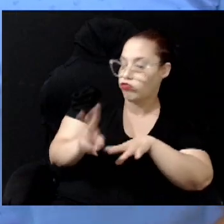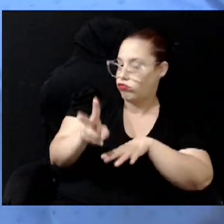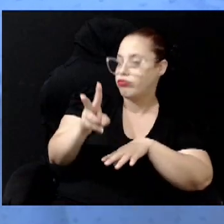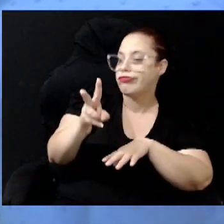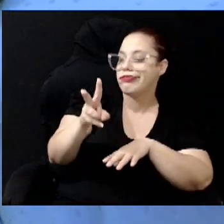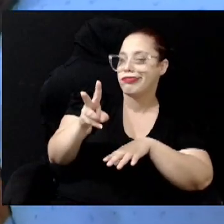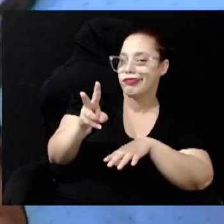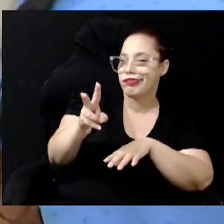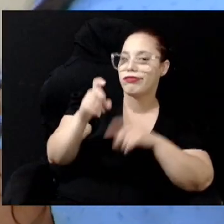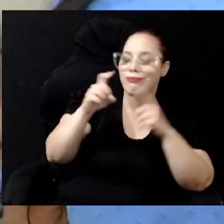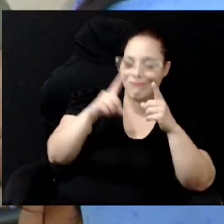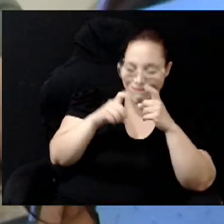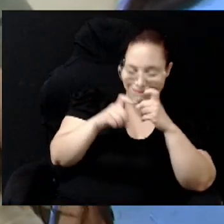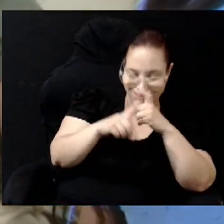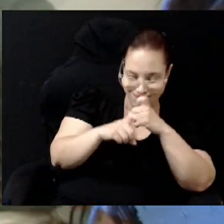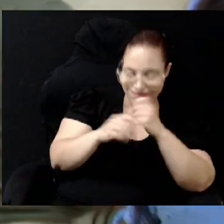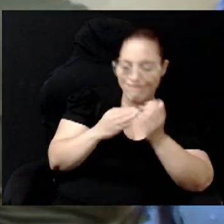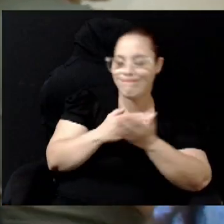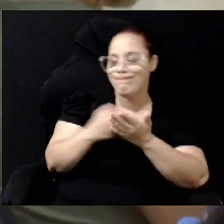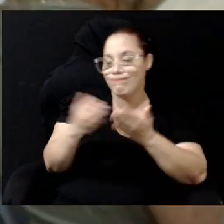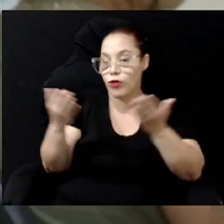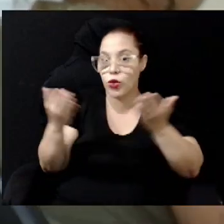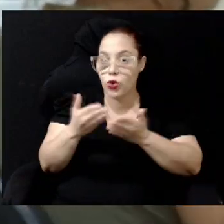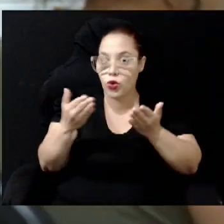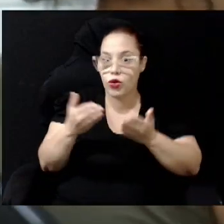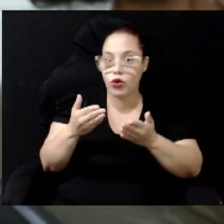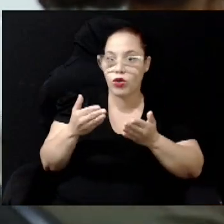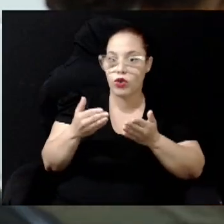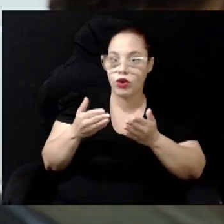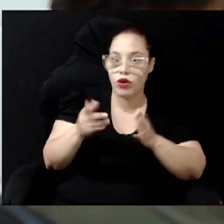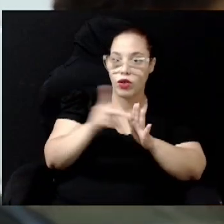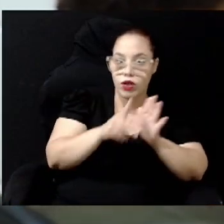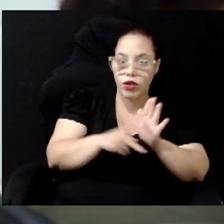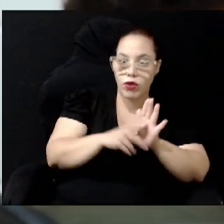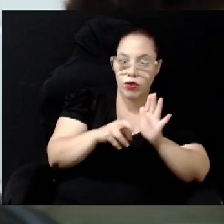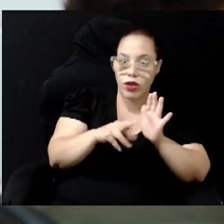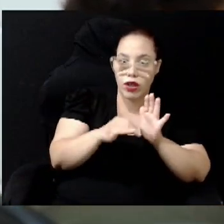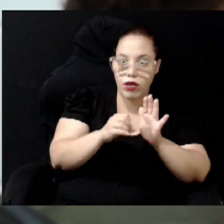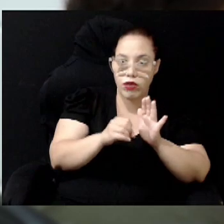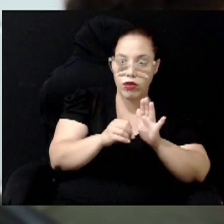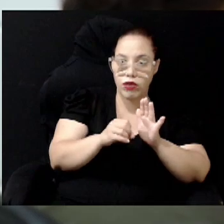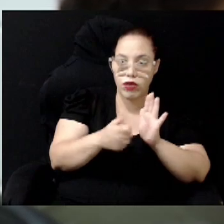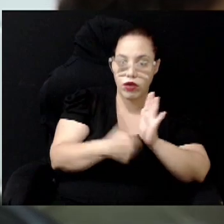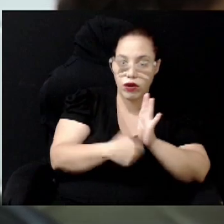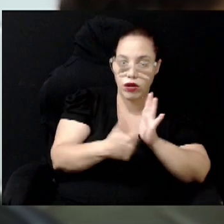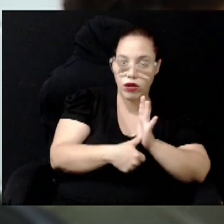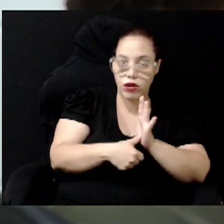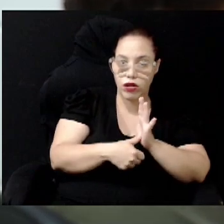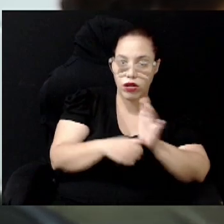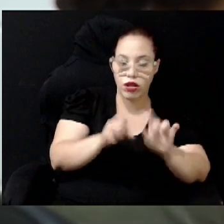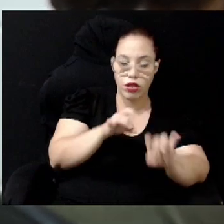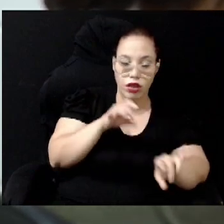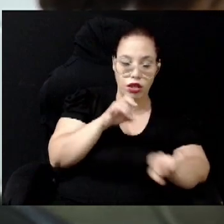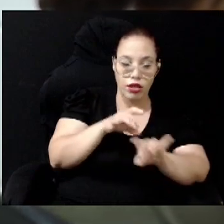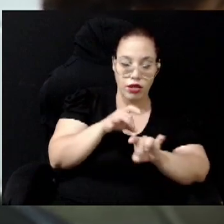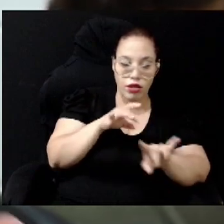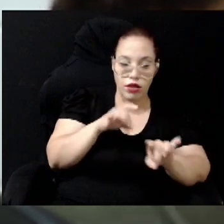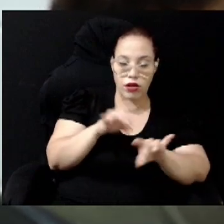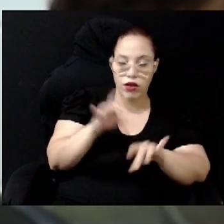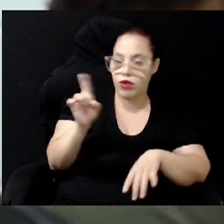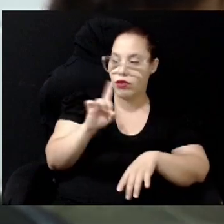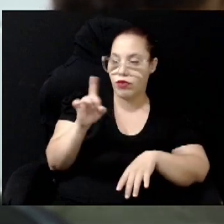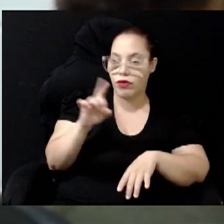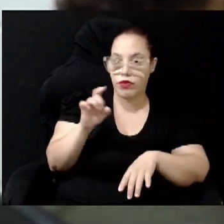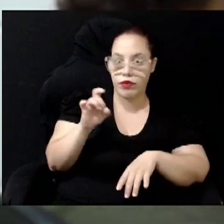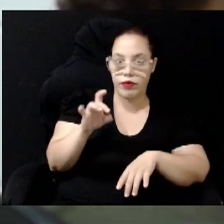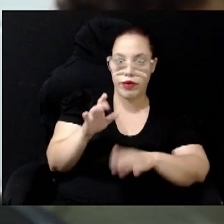desafio, estamos começando hoje com projetos de preservação de documentos nato-digitais, não apenas esses que estão no papel